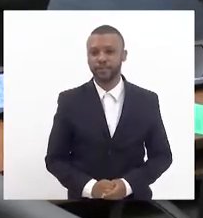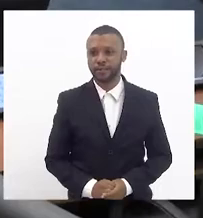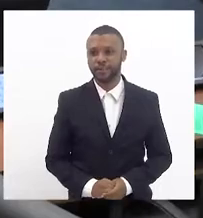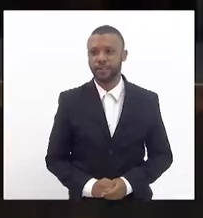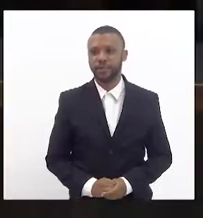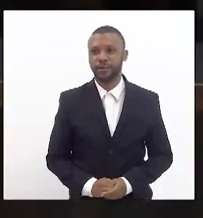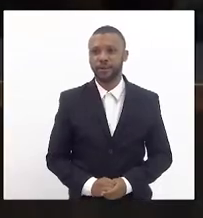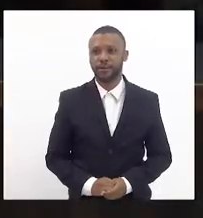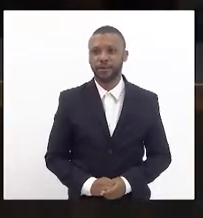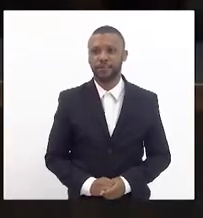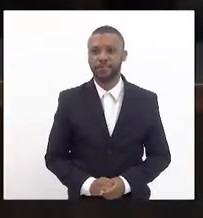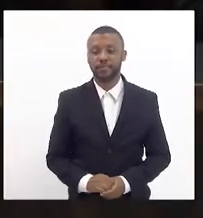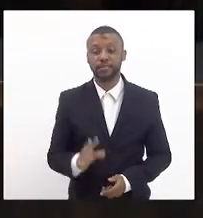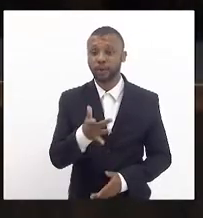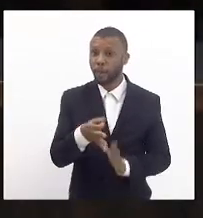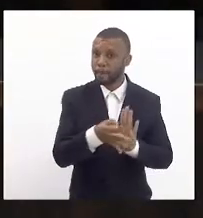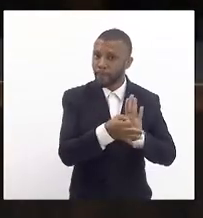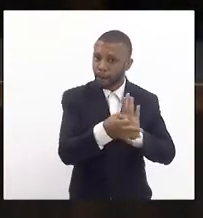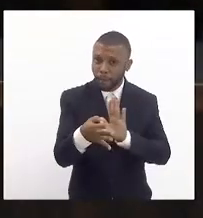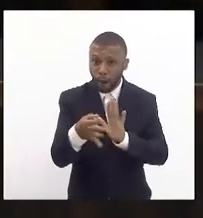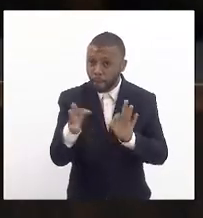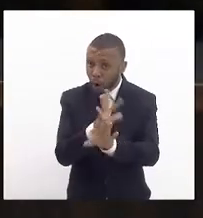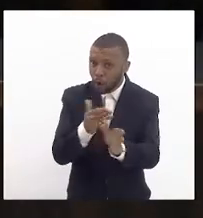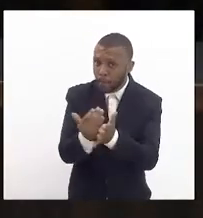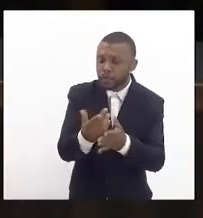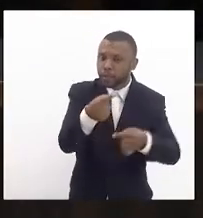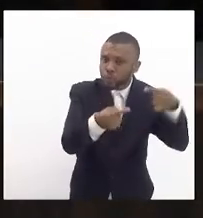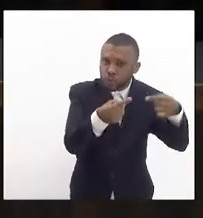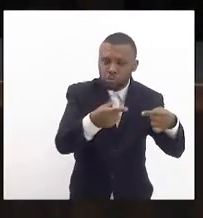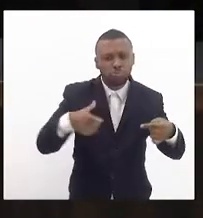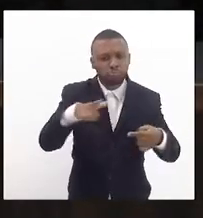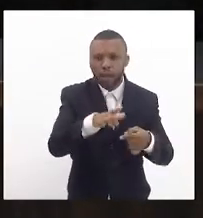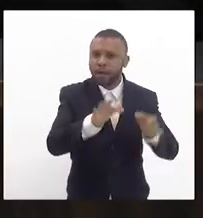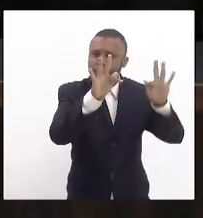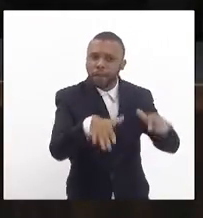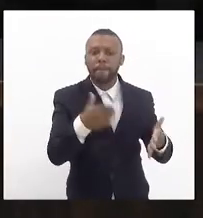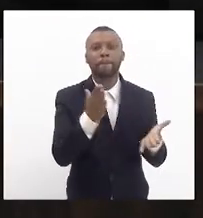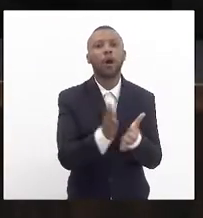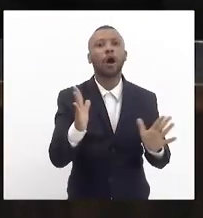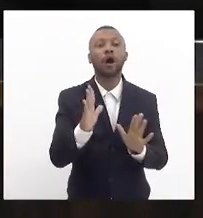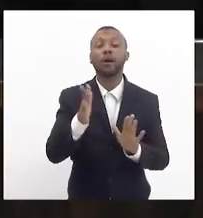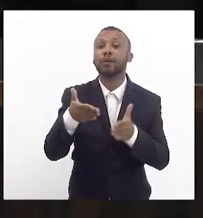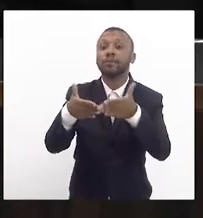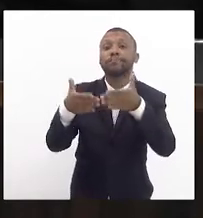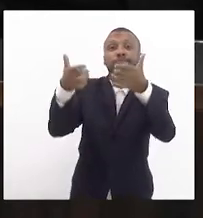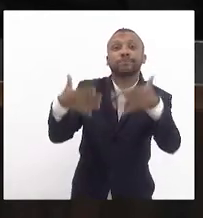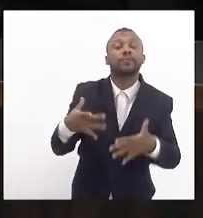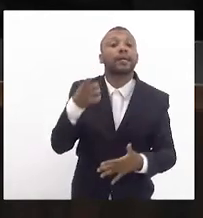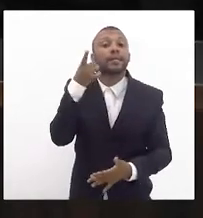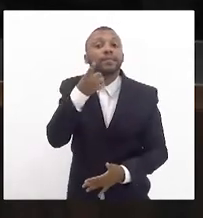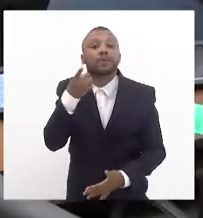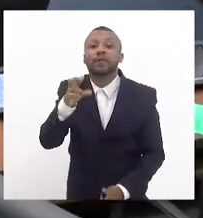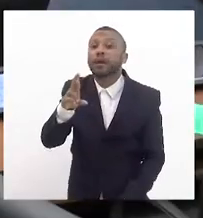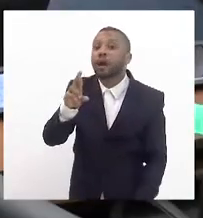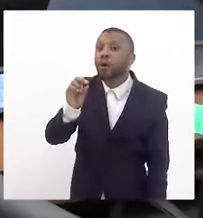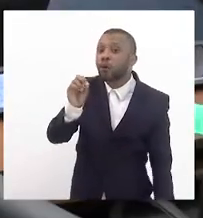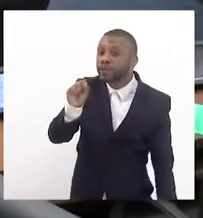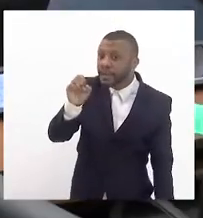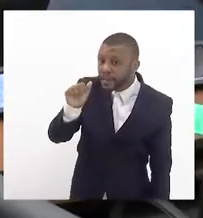Com os pareceres emitidos em discussão, não havendo quem queira discutir, encerrada a discussão. Questão de ordem, deputada Rosane Félix.